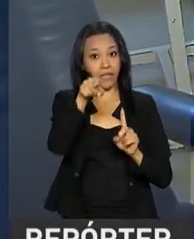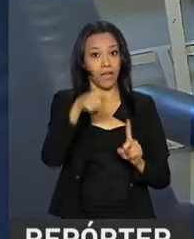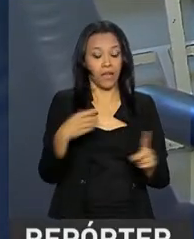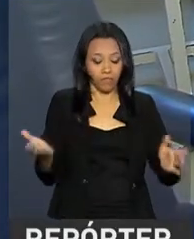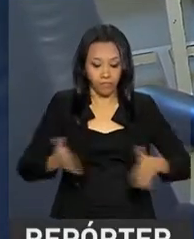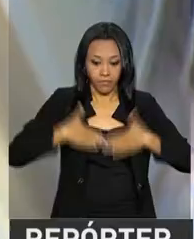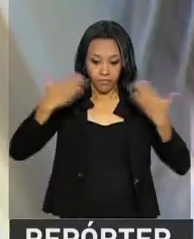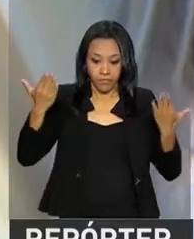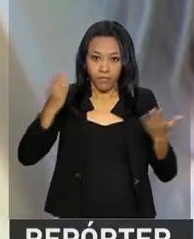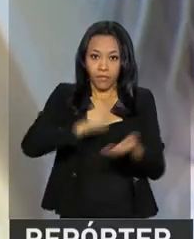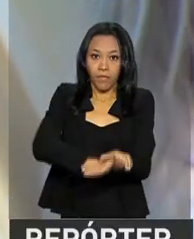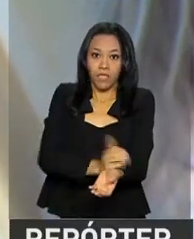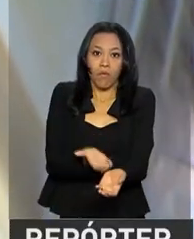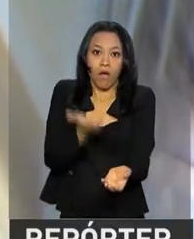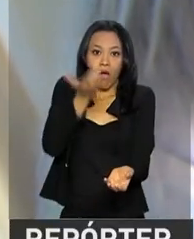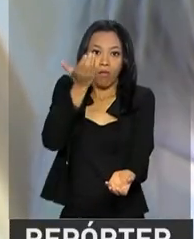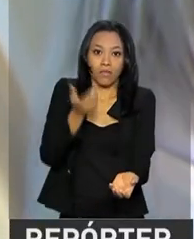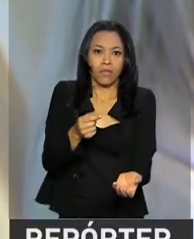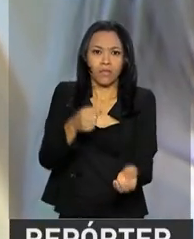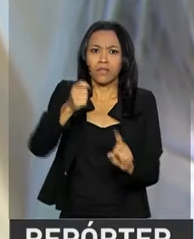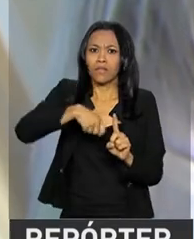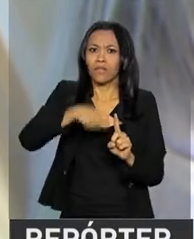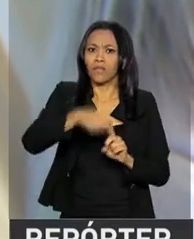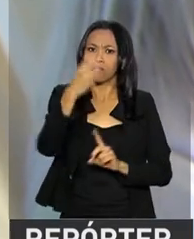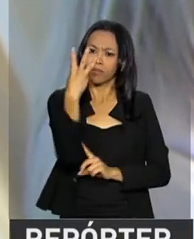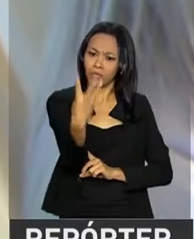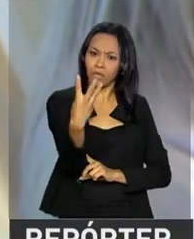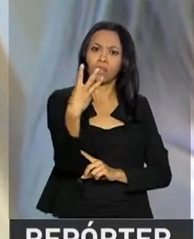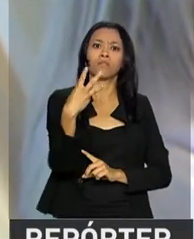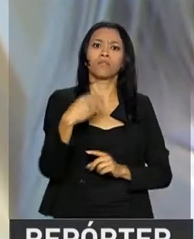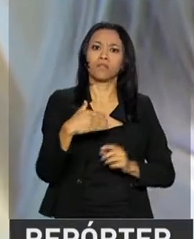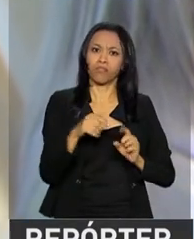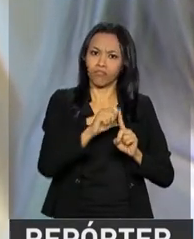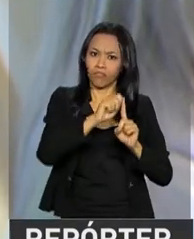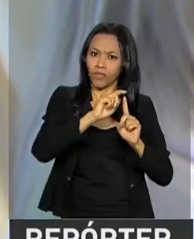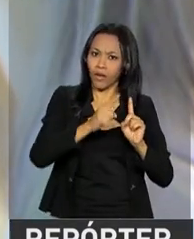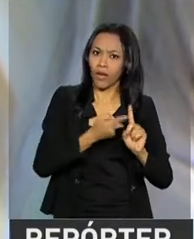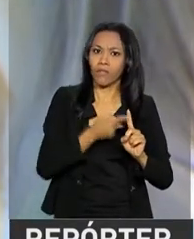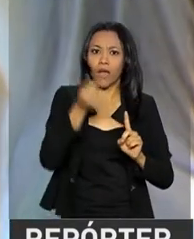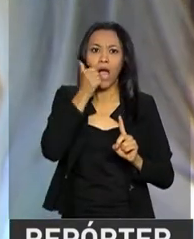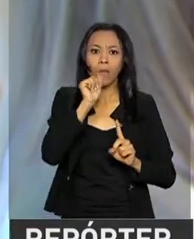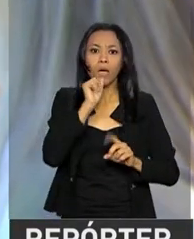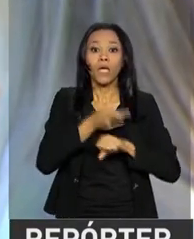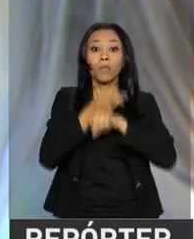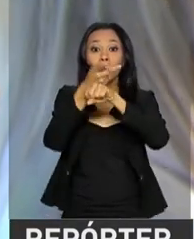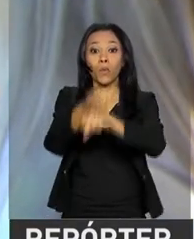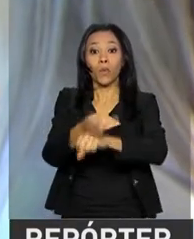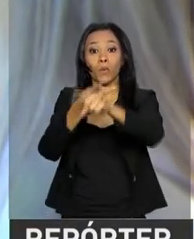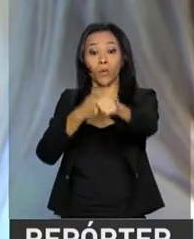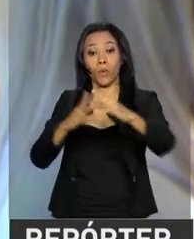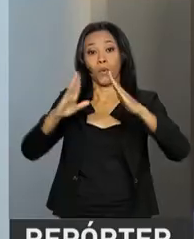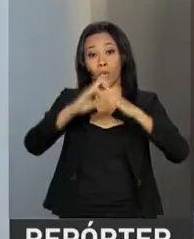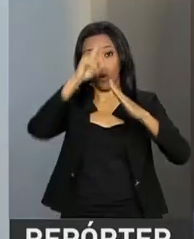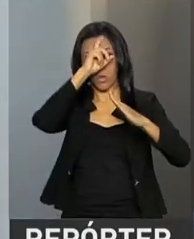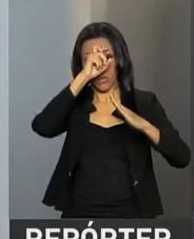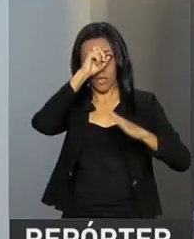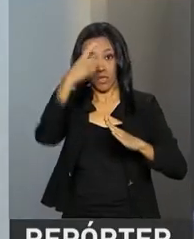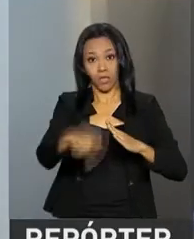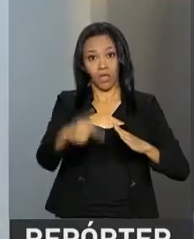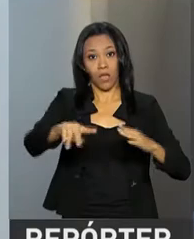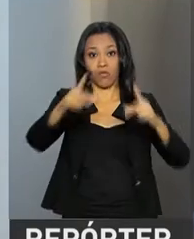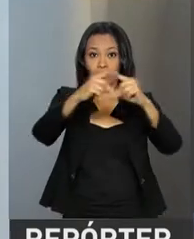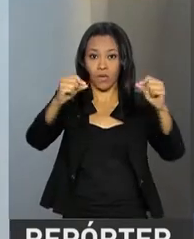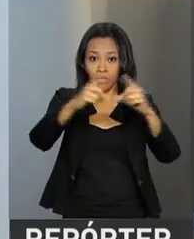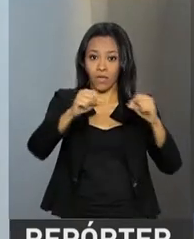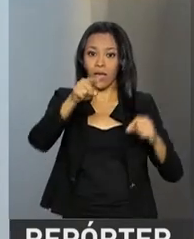estava com pressão alta, ainda no terceiro mês de gestação, a mãe procurou o Hospital Universitário de Brasília. Ela diz